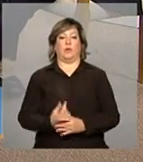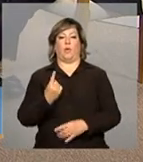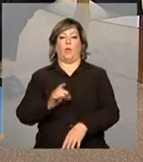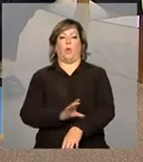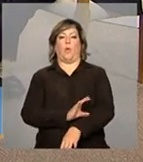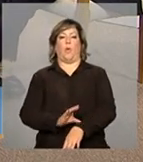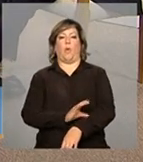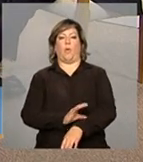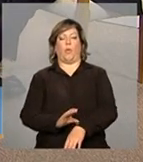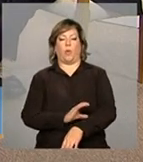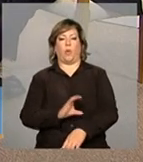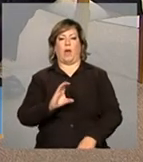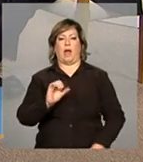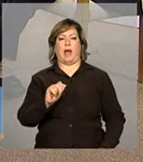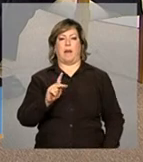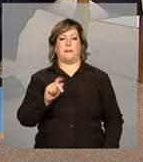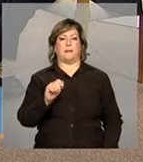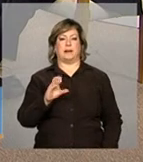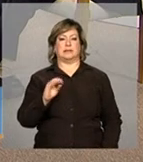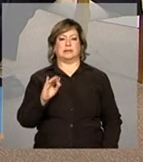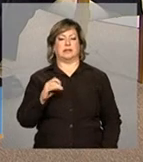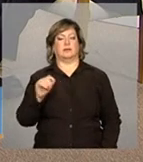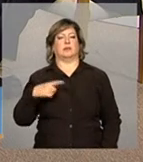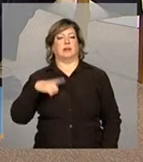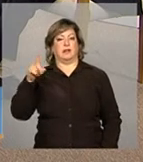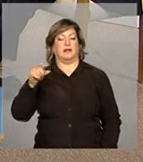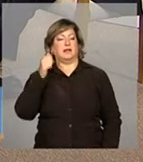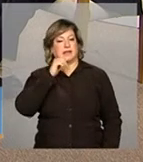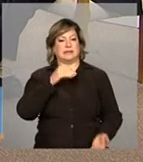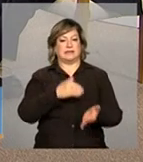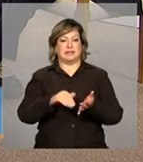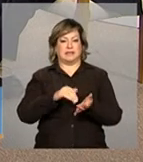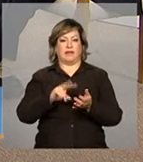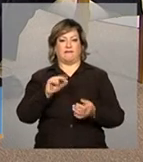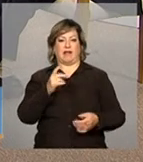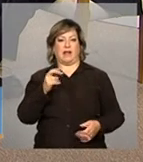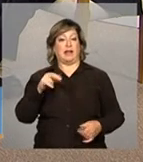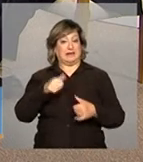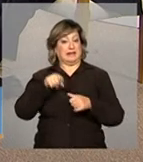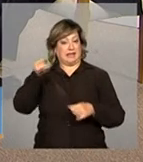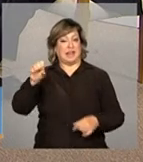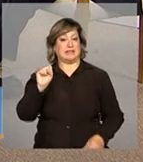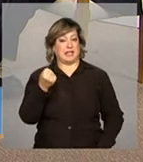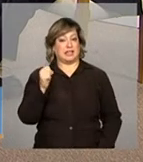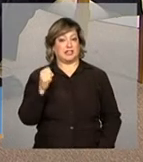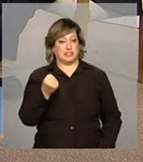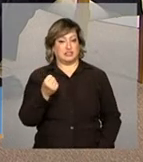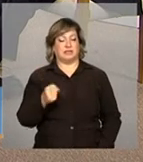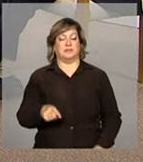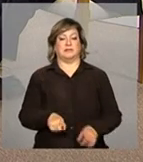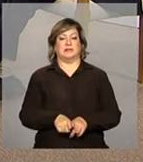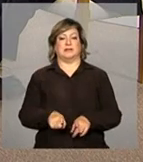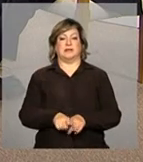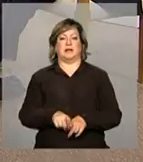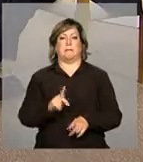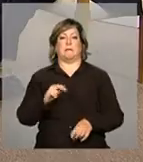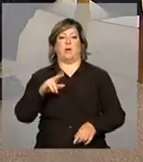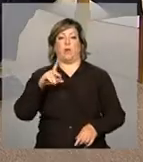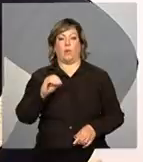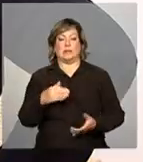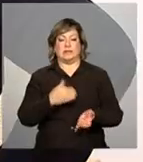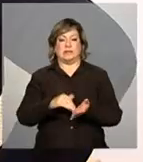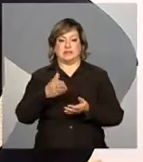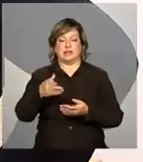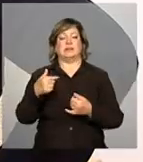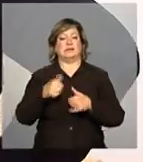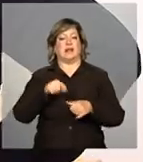capacitação lá em Sergipe né nossa secretário Valéria tá lá nossa coitado Paulo jannuzzi e o capacitar suas